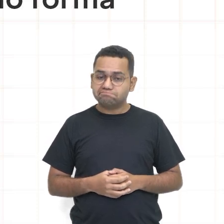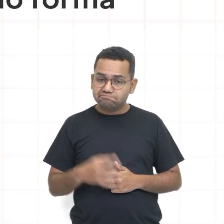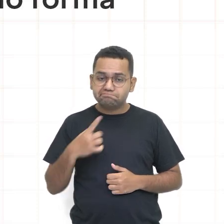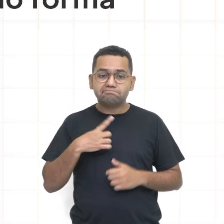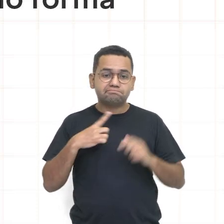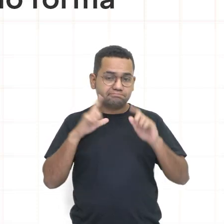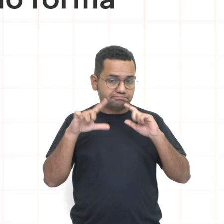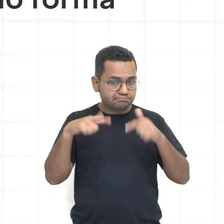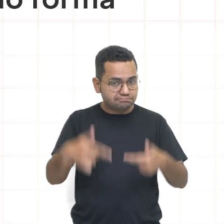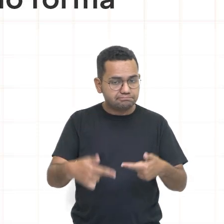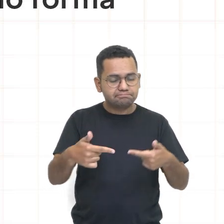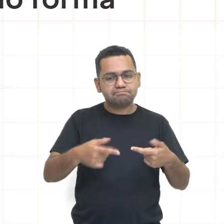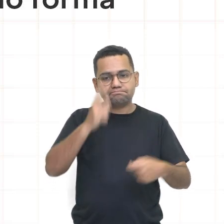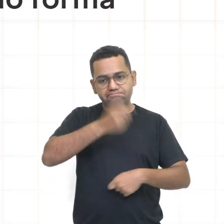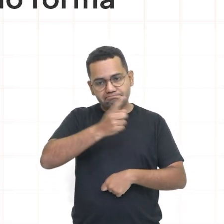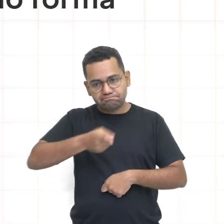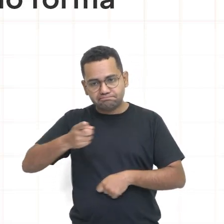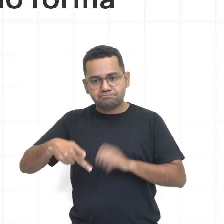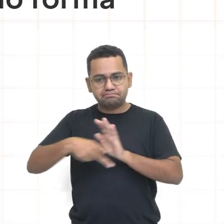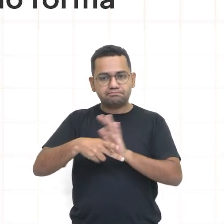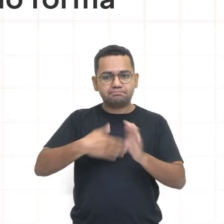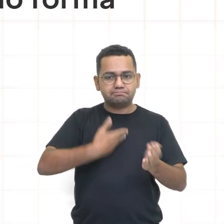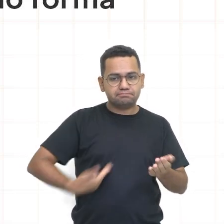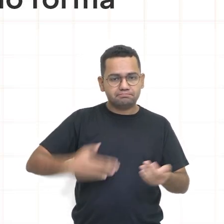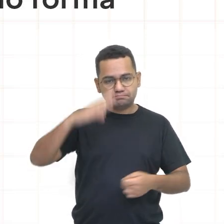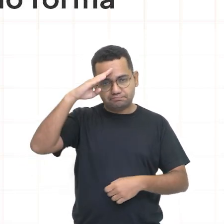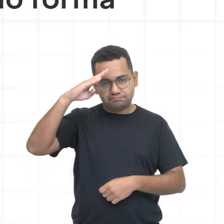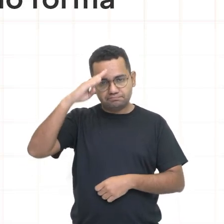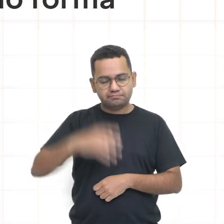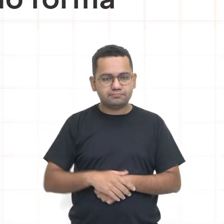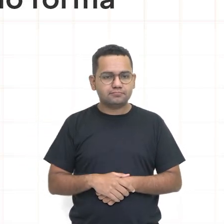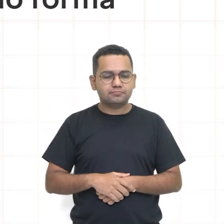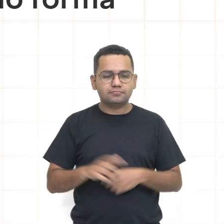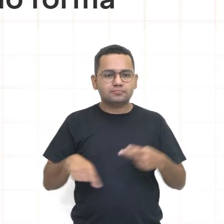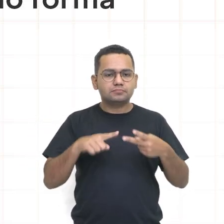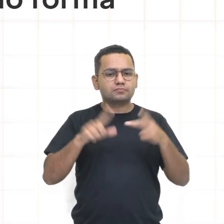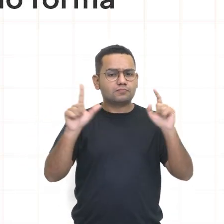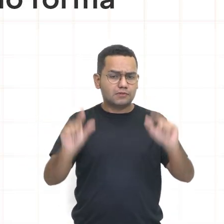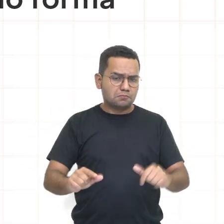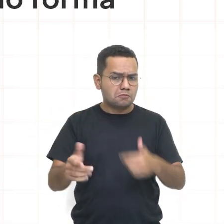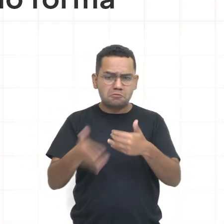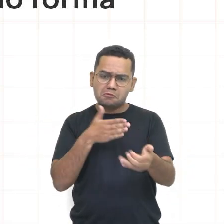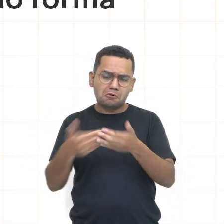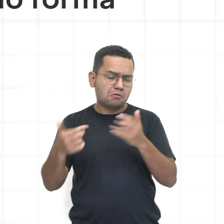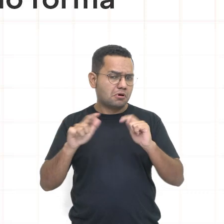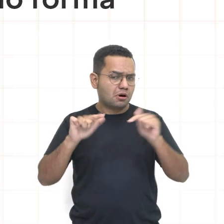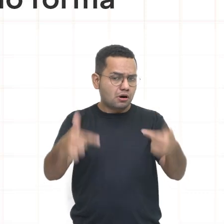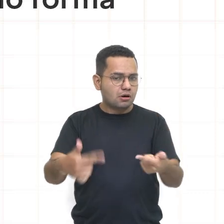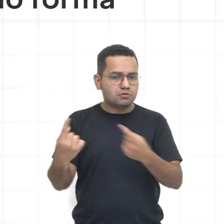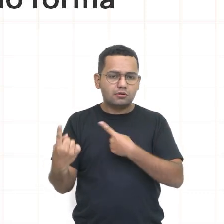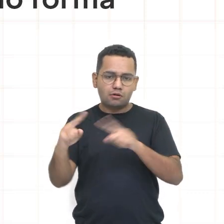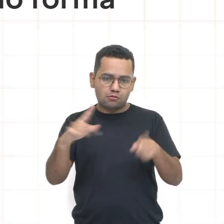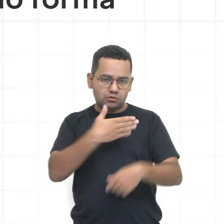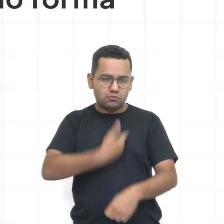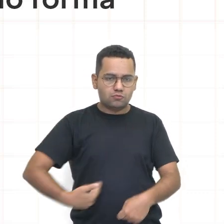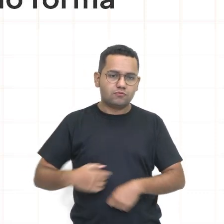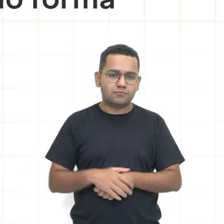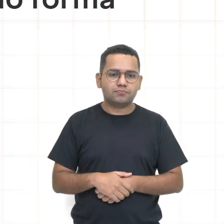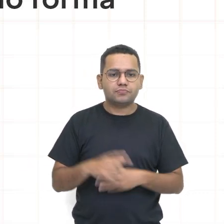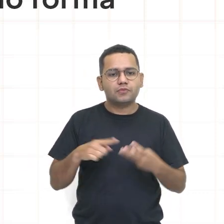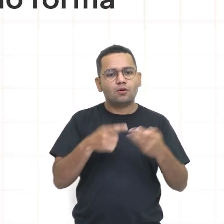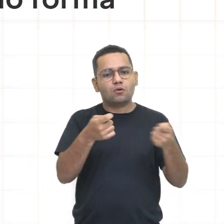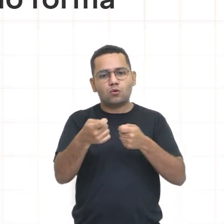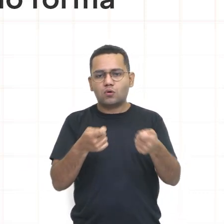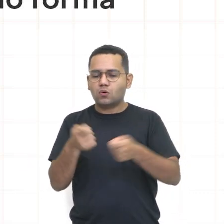militar, suprimir qualquer forma de oposição, controlar todos os aspectos da